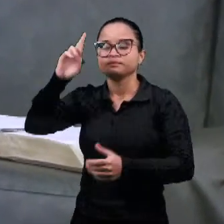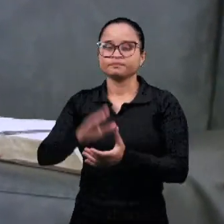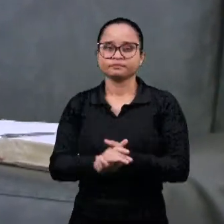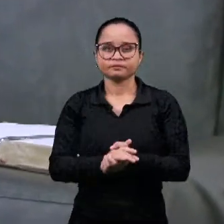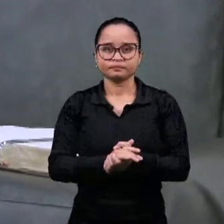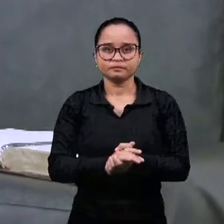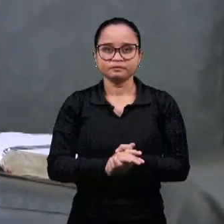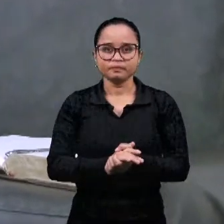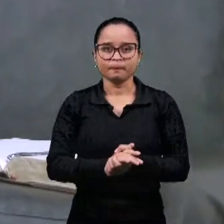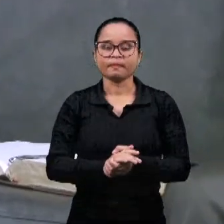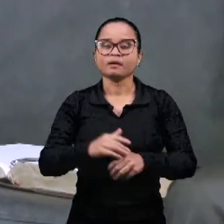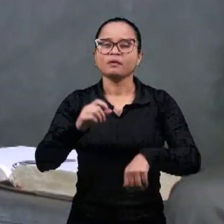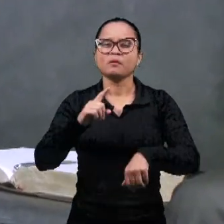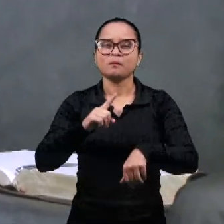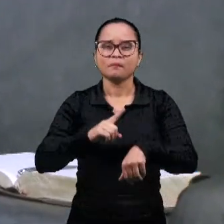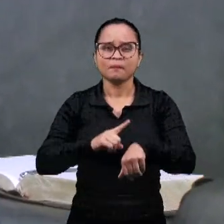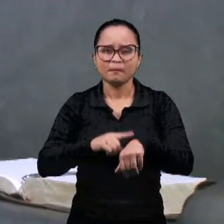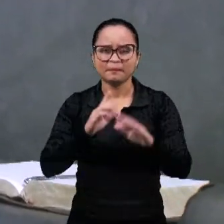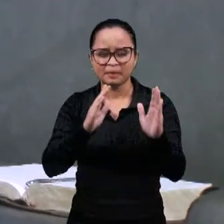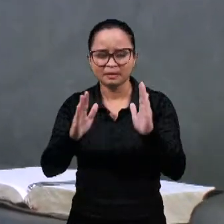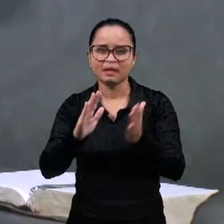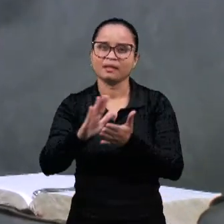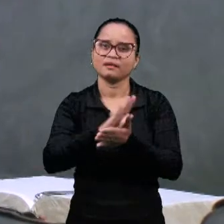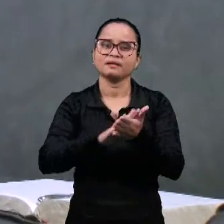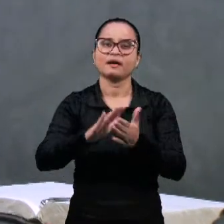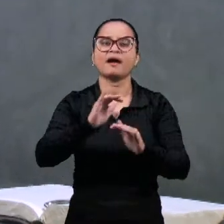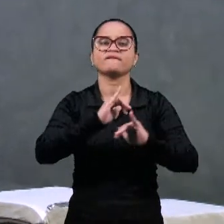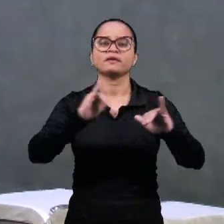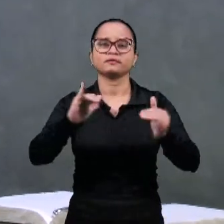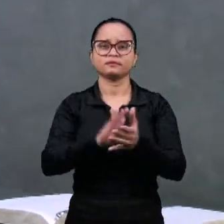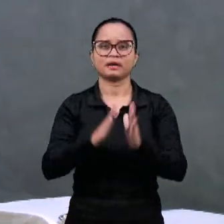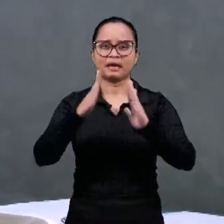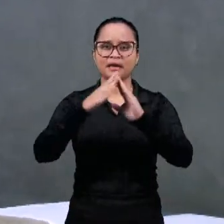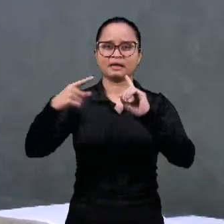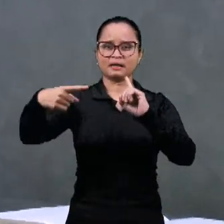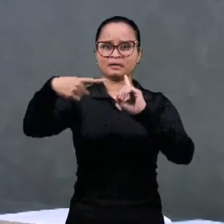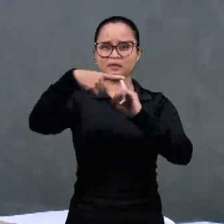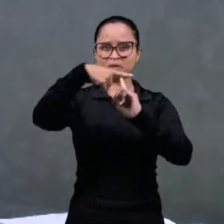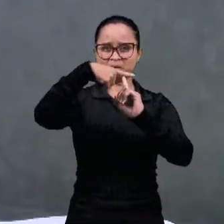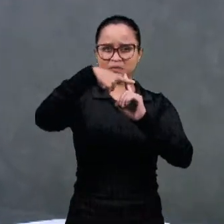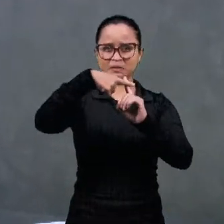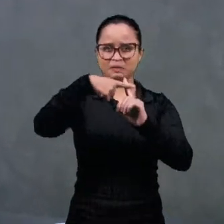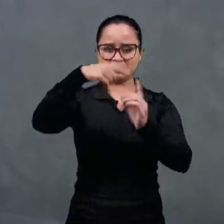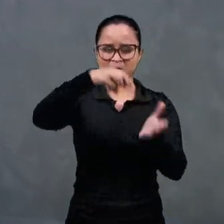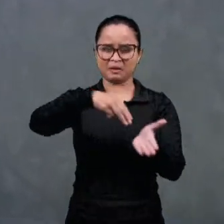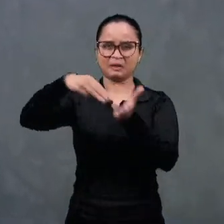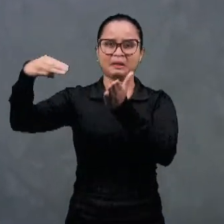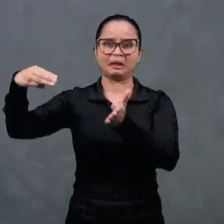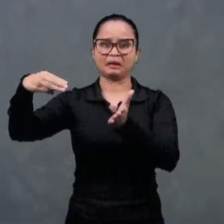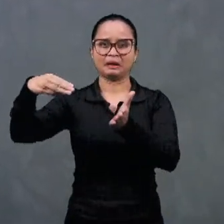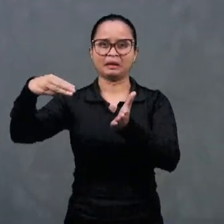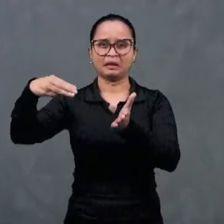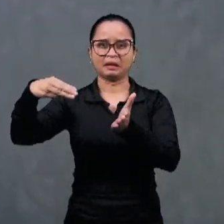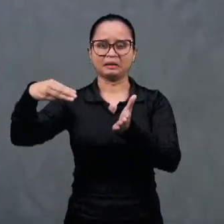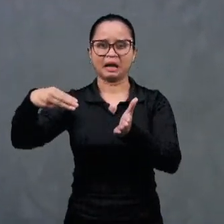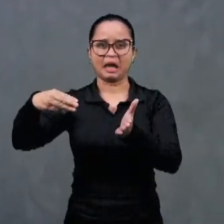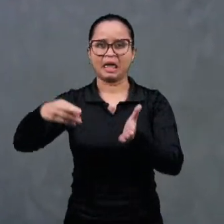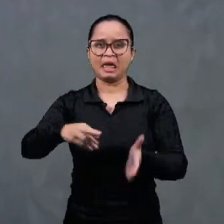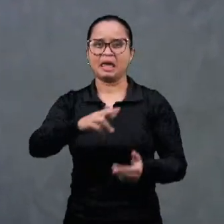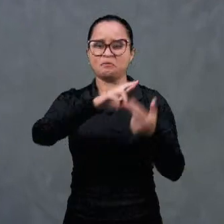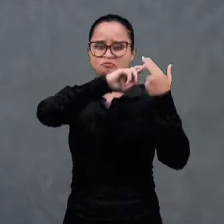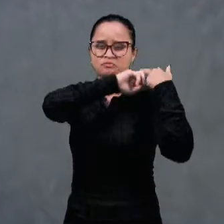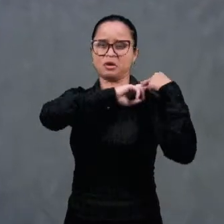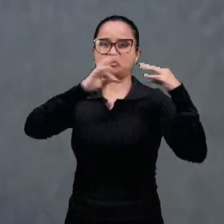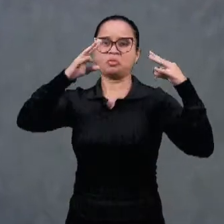qualquer palavra no sentido de dizer que a Igreja Cristã Maranata ela é detentora da obra exclusivamente, porque não é assim